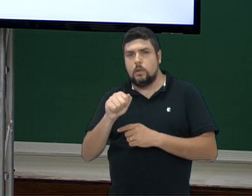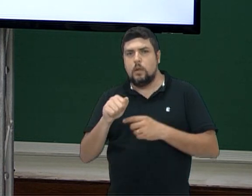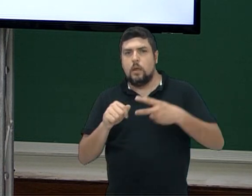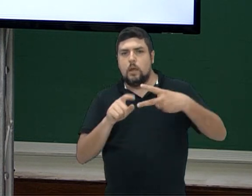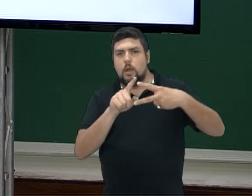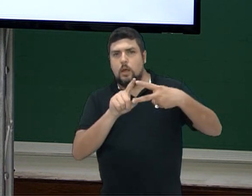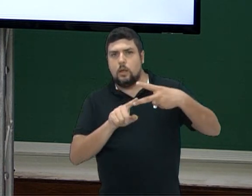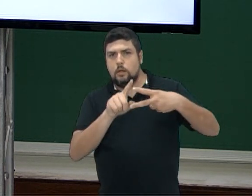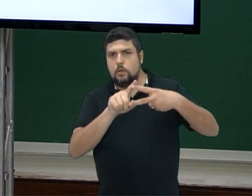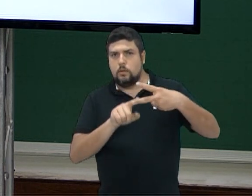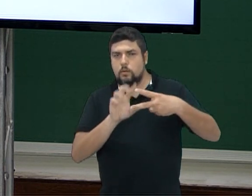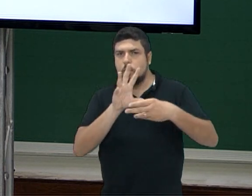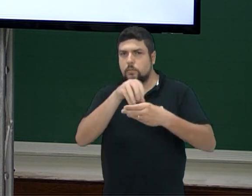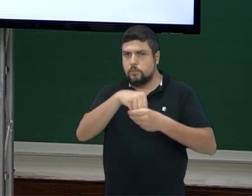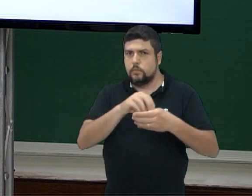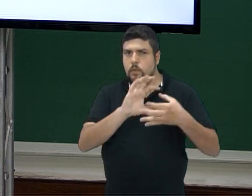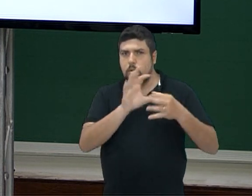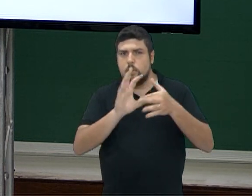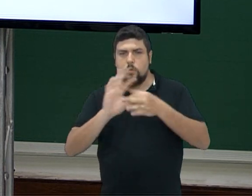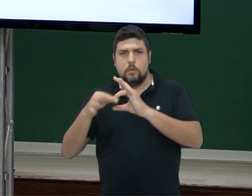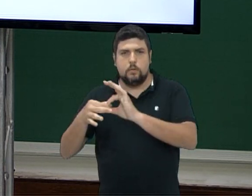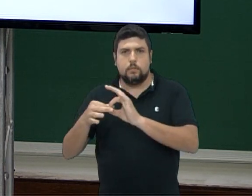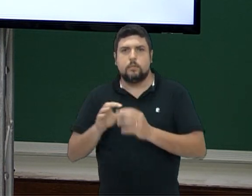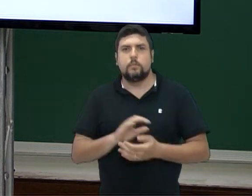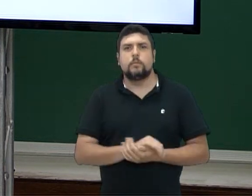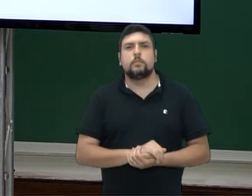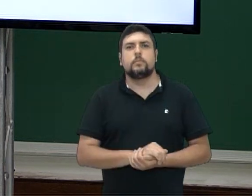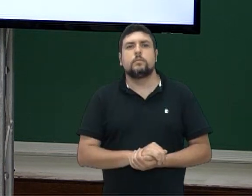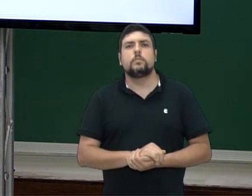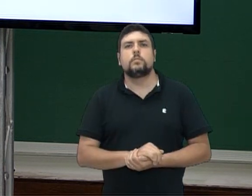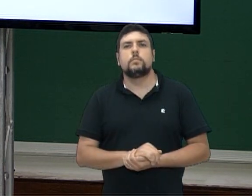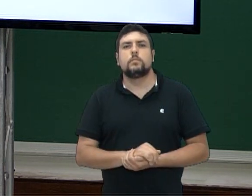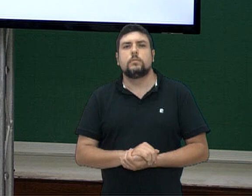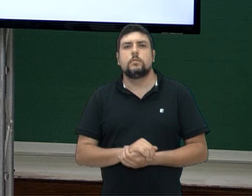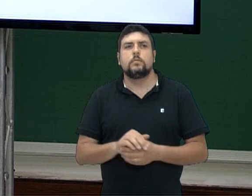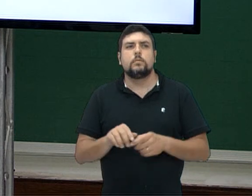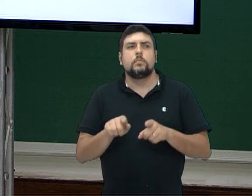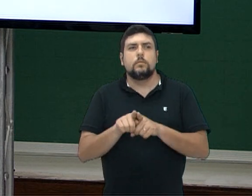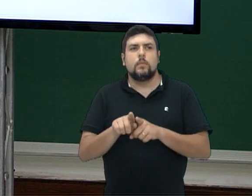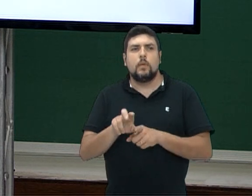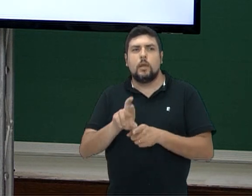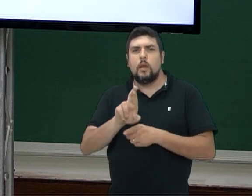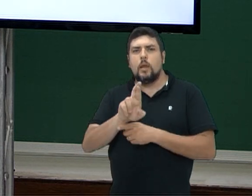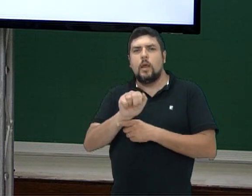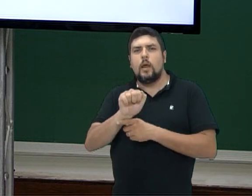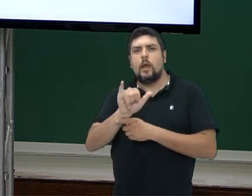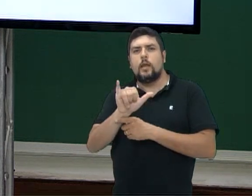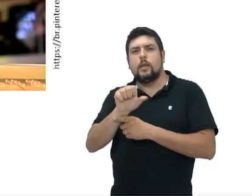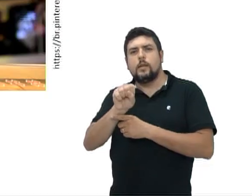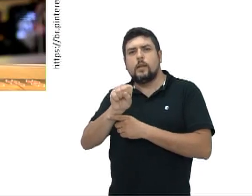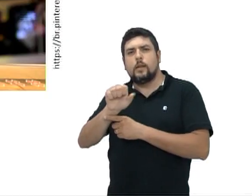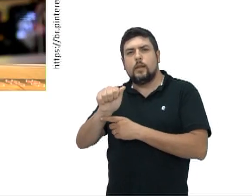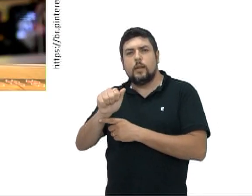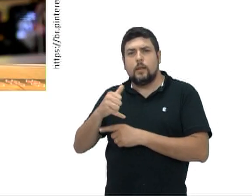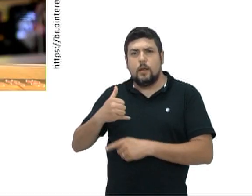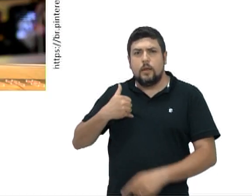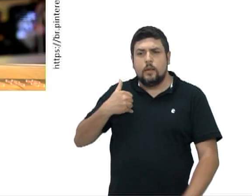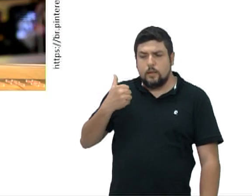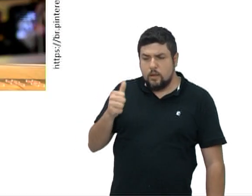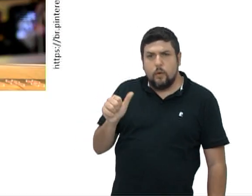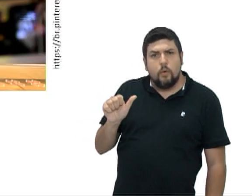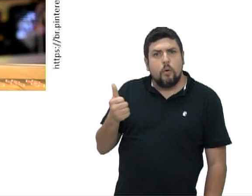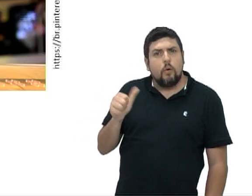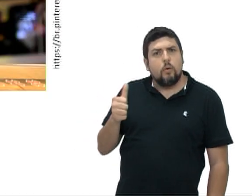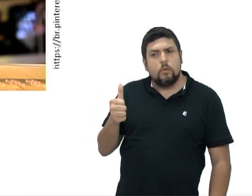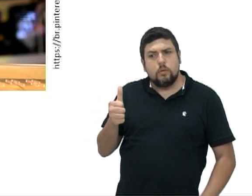das representantes olímpicas, e a Raíssa Leal, que é uma das mais novas hoje, ela tem apenas 11 anos e é uma das maiores skatistas que compete